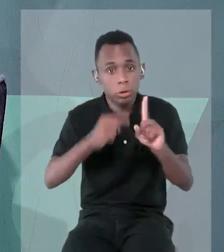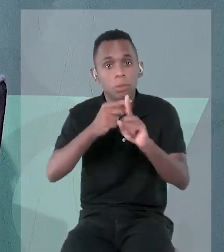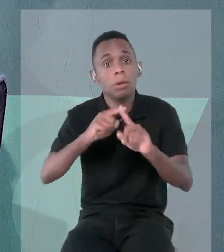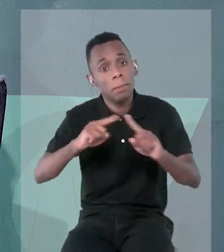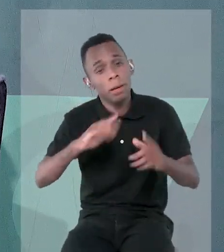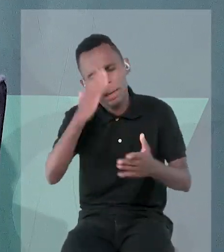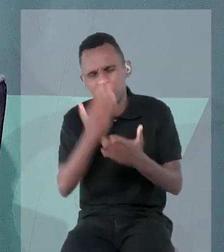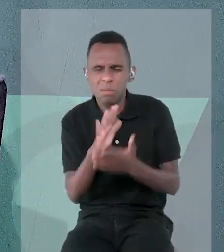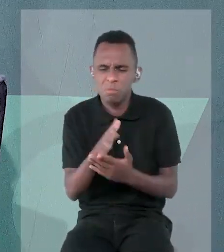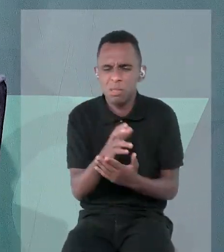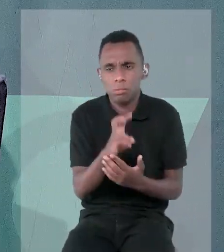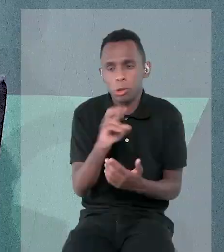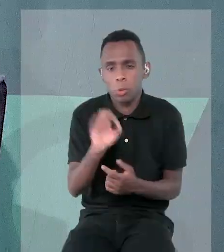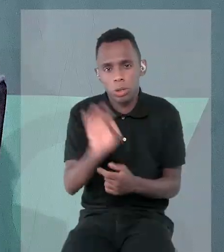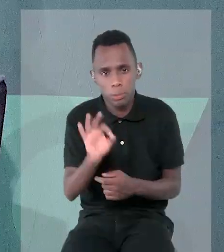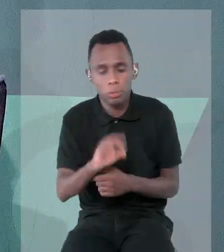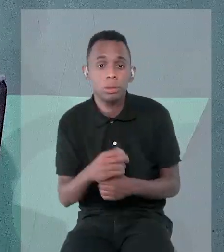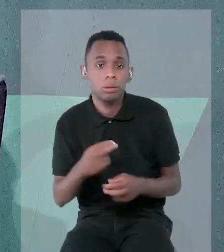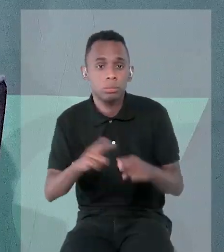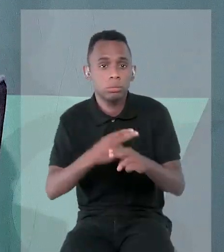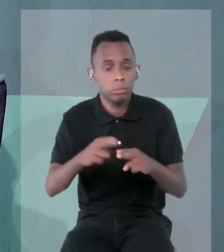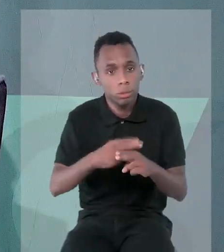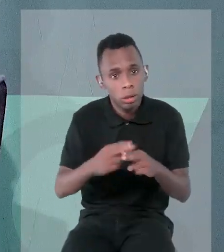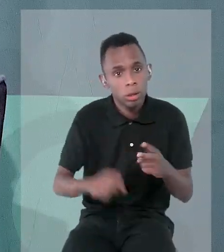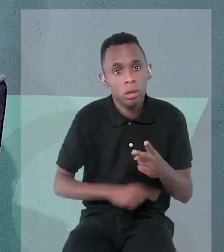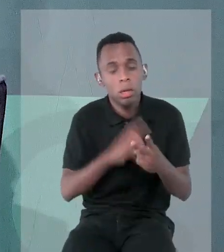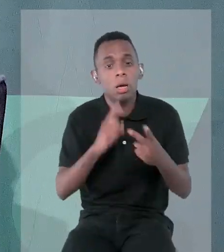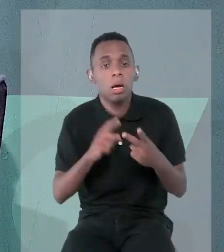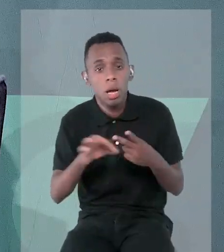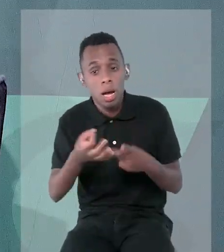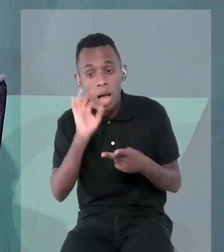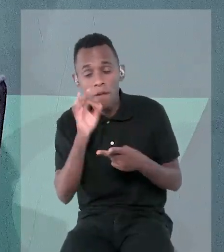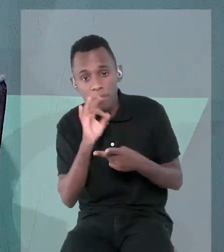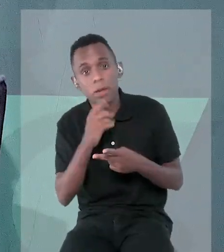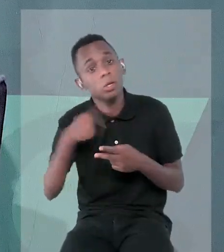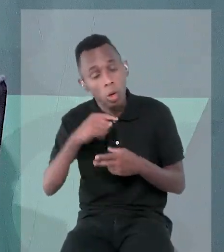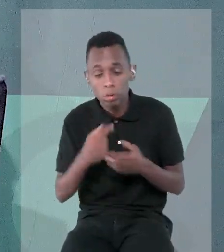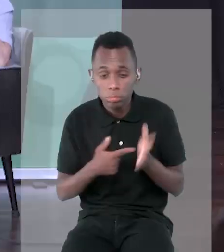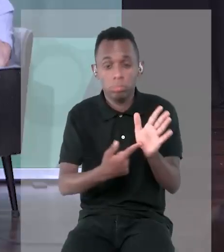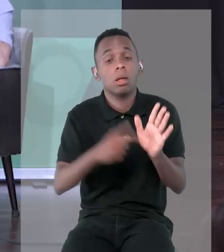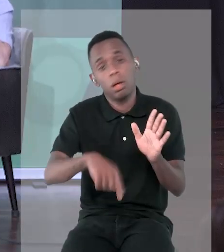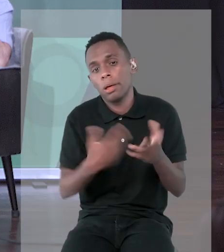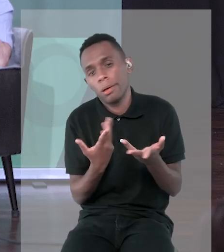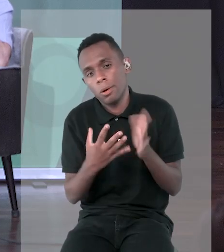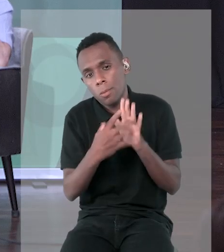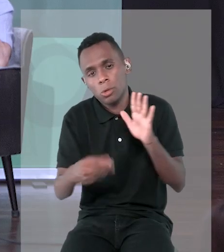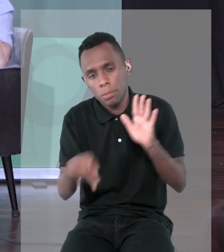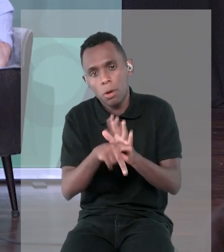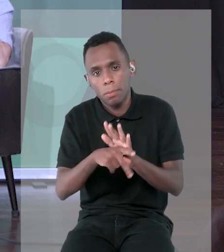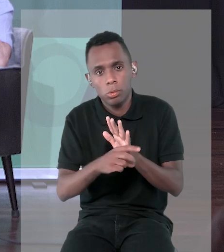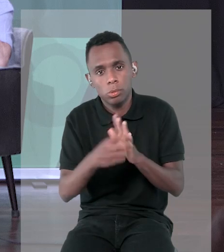em metade disso. Cacau, café sombreado, são essas modalidades que a gente está trazendo, porque são as modalidades que